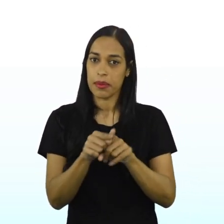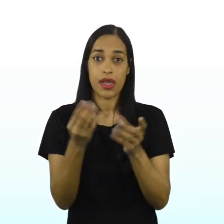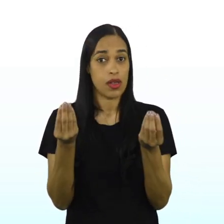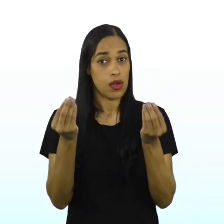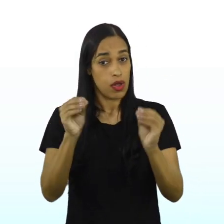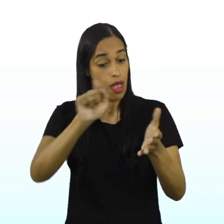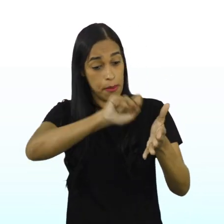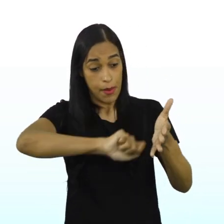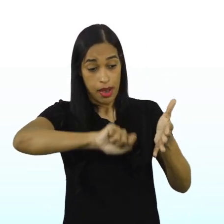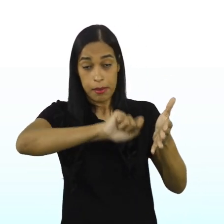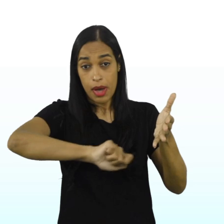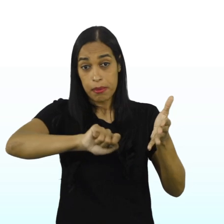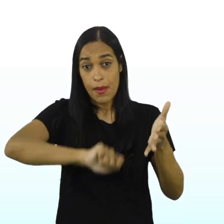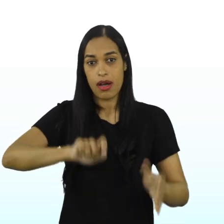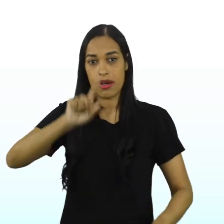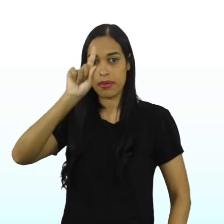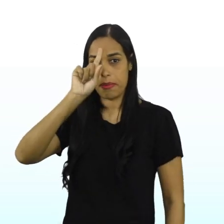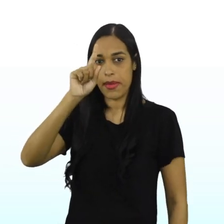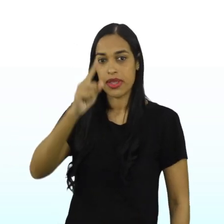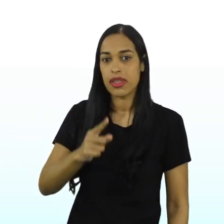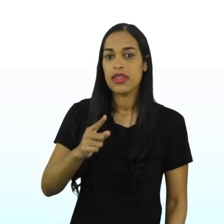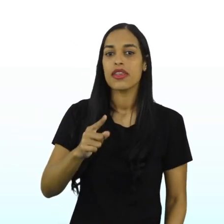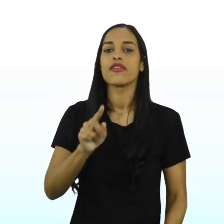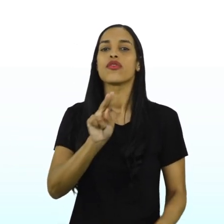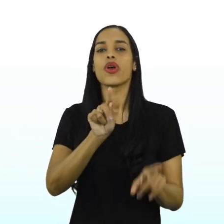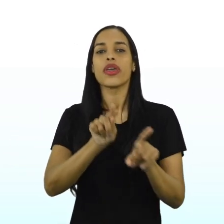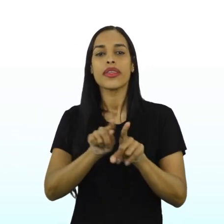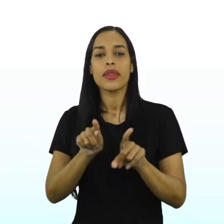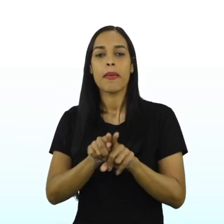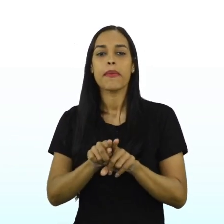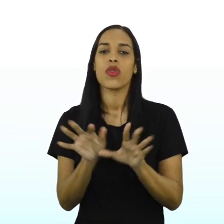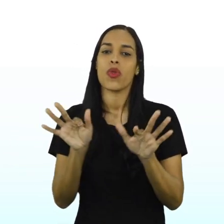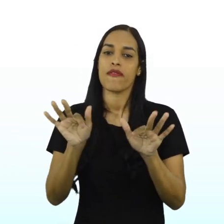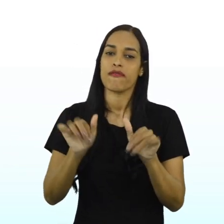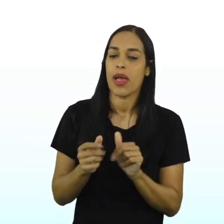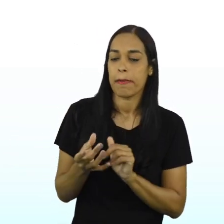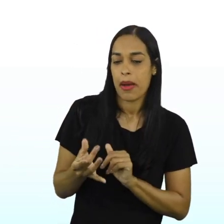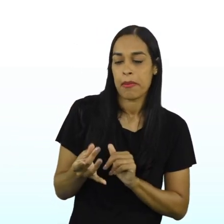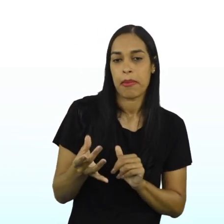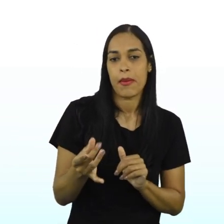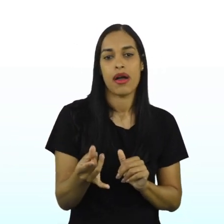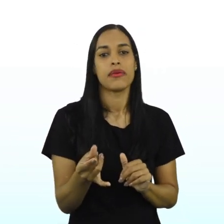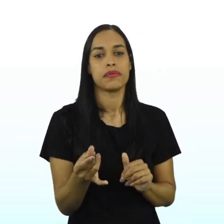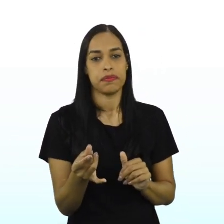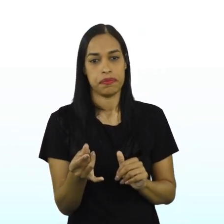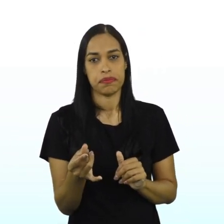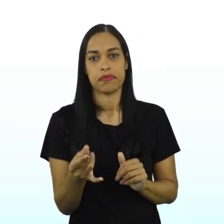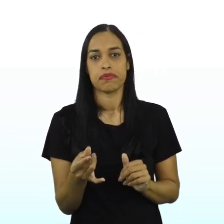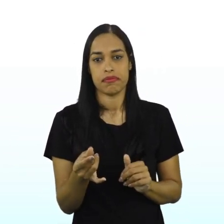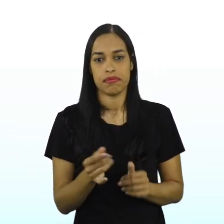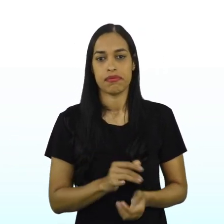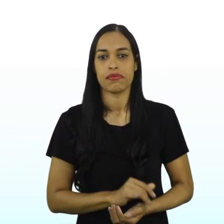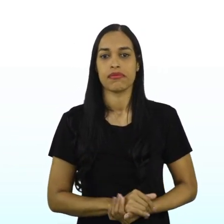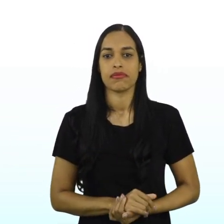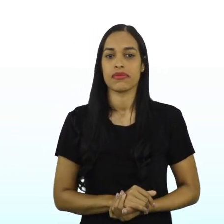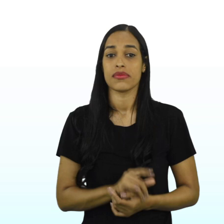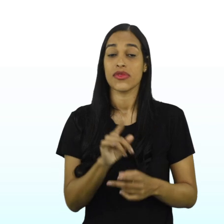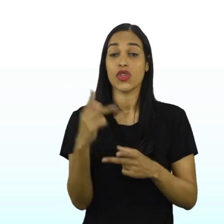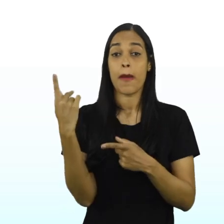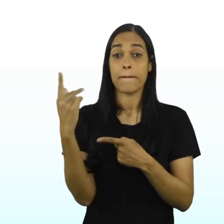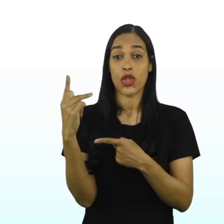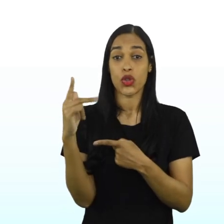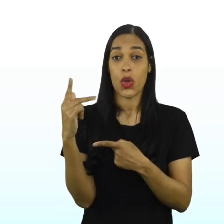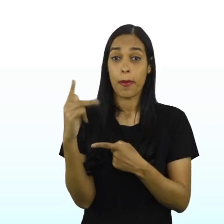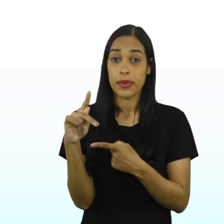modo imperativo e na forma nominal do infinitivo. Pode acrescentar. Infinitivo. A presença